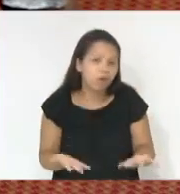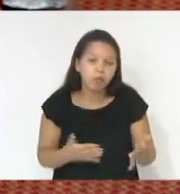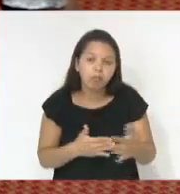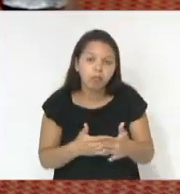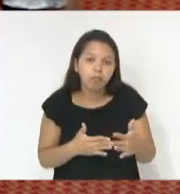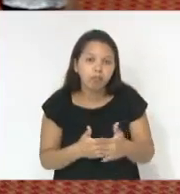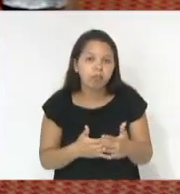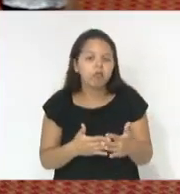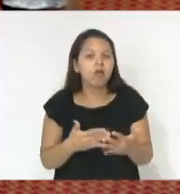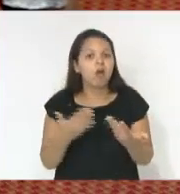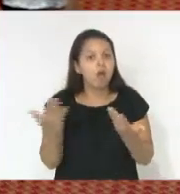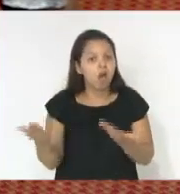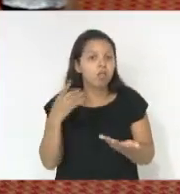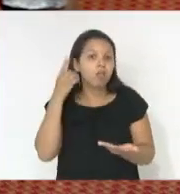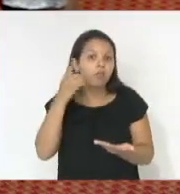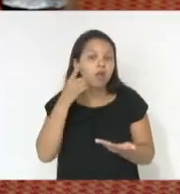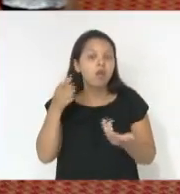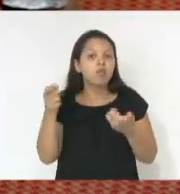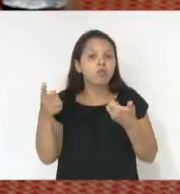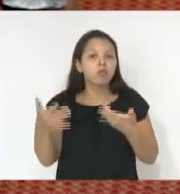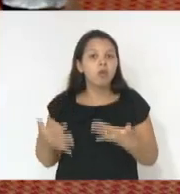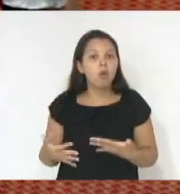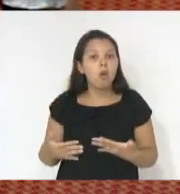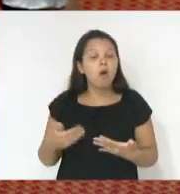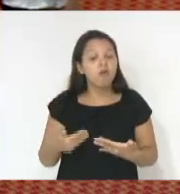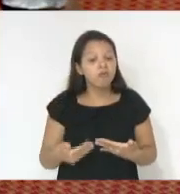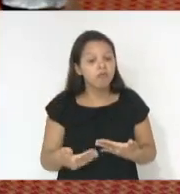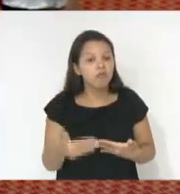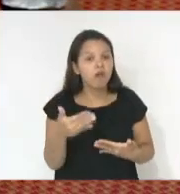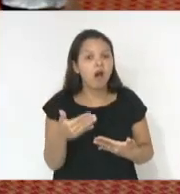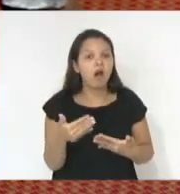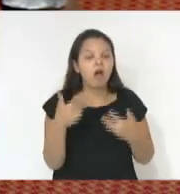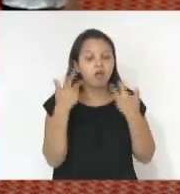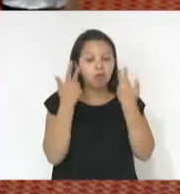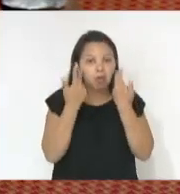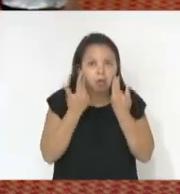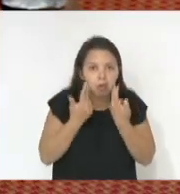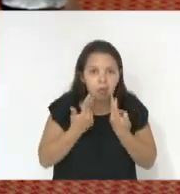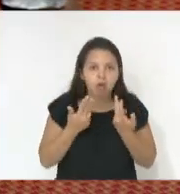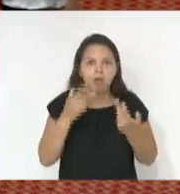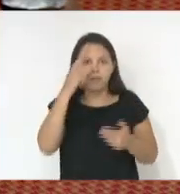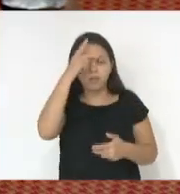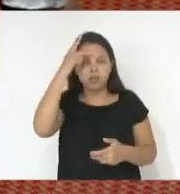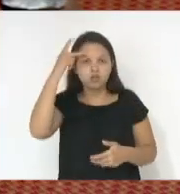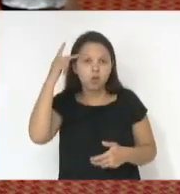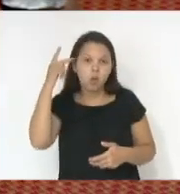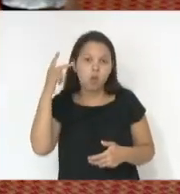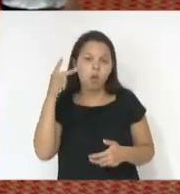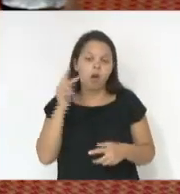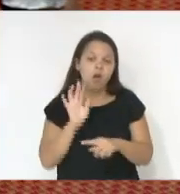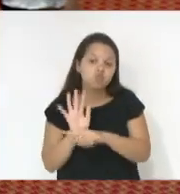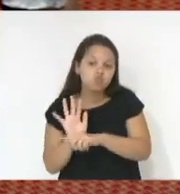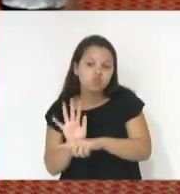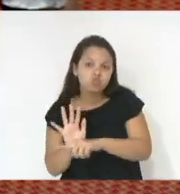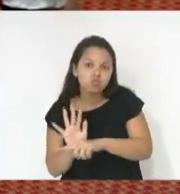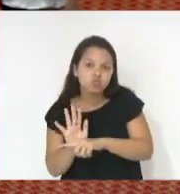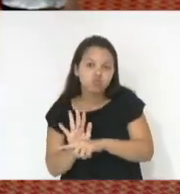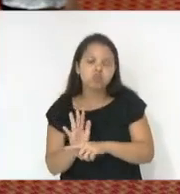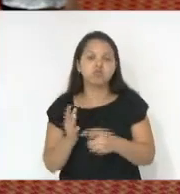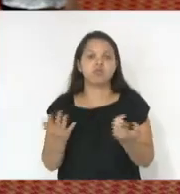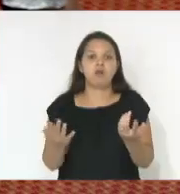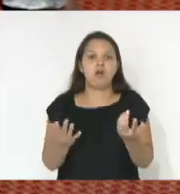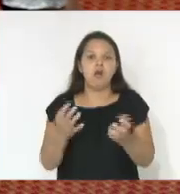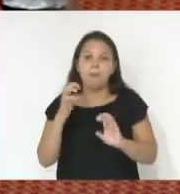Milton Obos. Nós vamos constranger as pessoas que estão pensando no bem, as pessoas que estão dando emprego, que